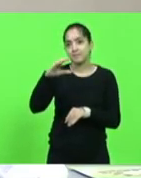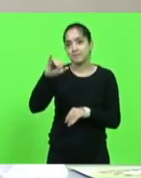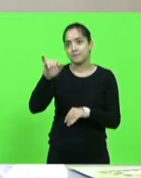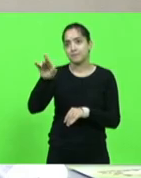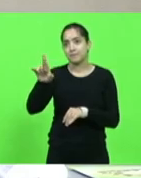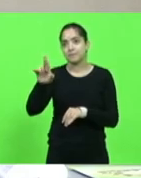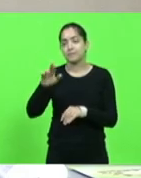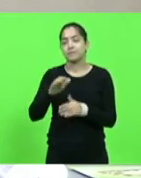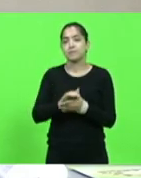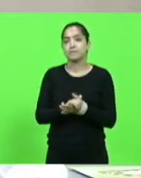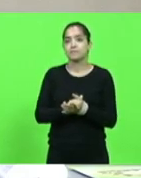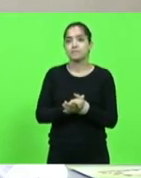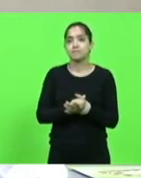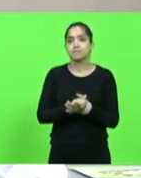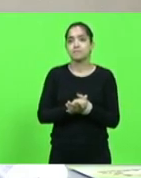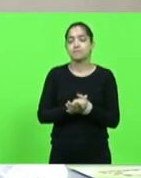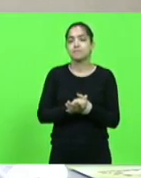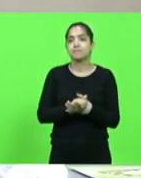tríplice fraternal.